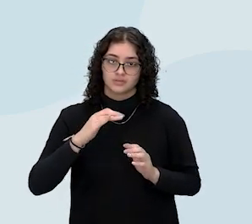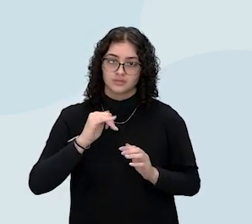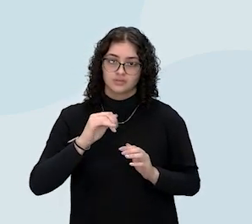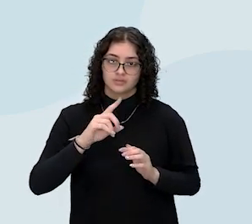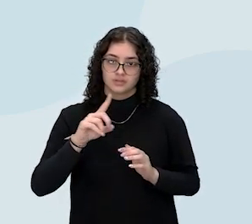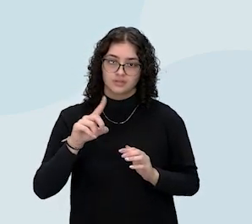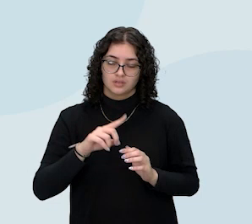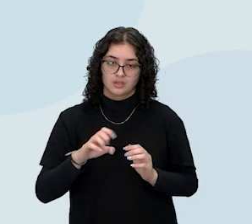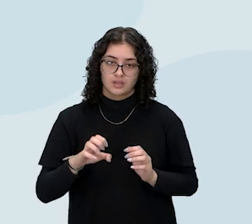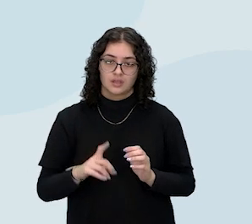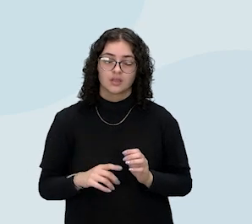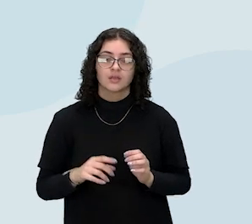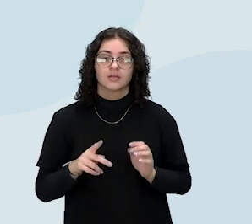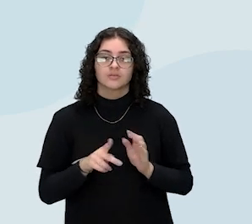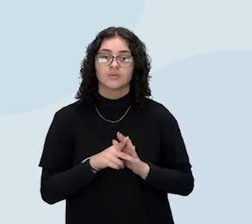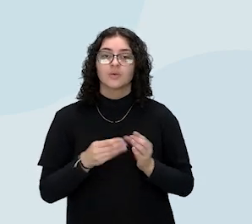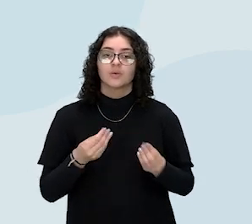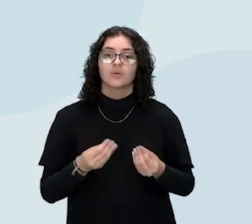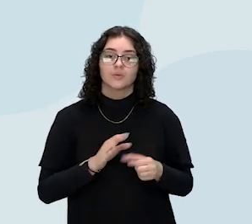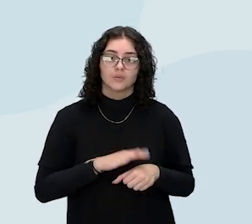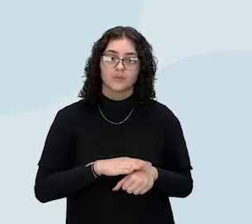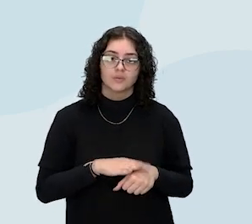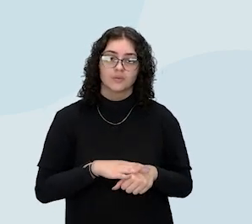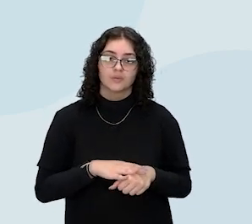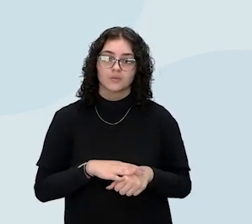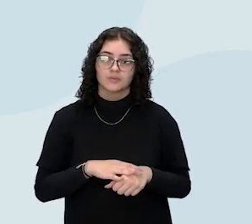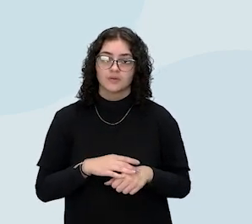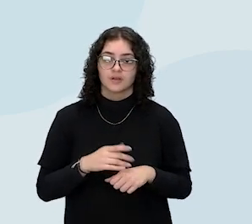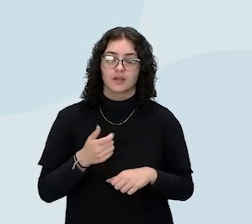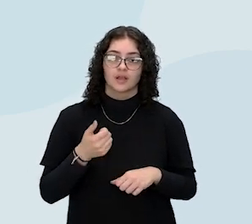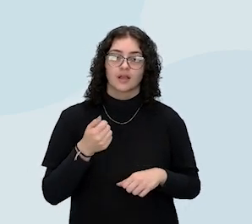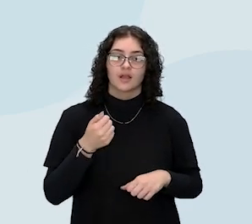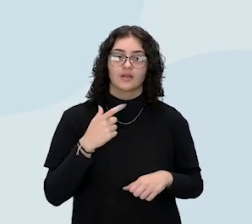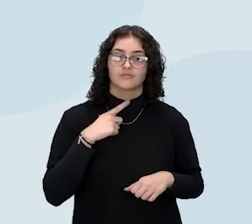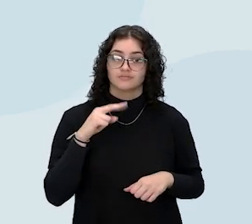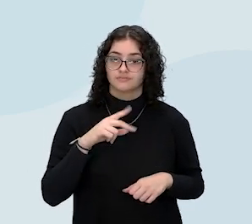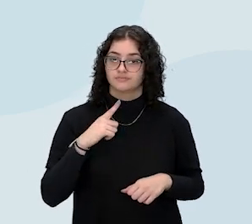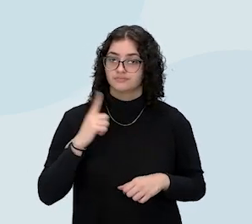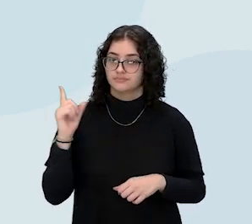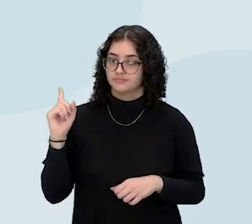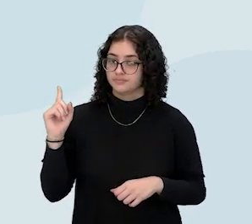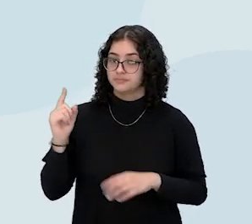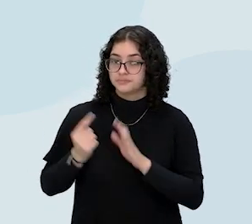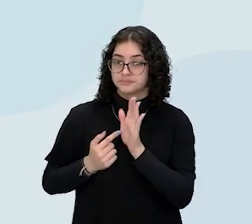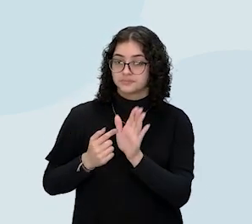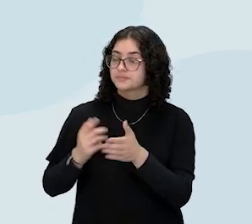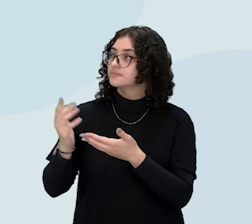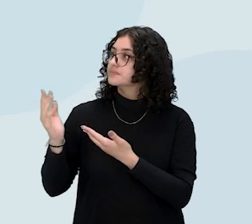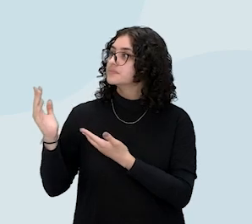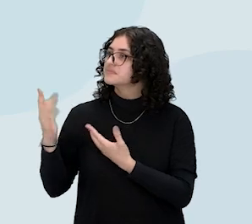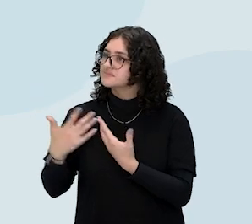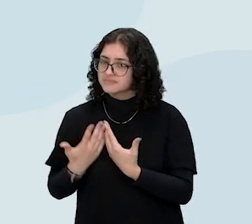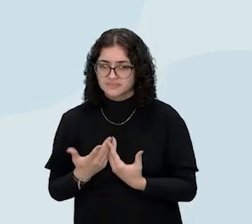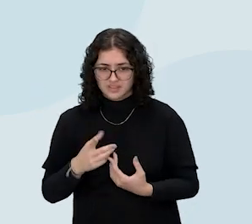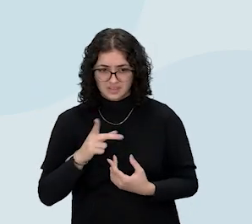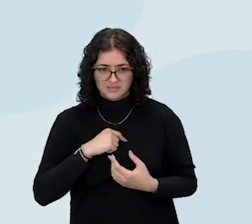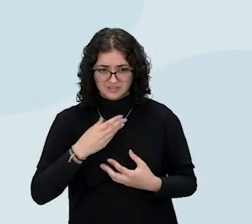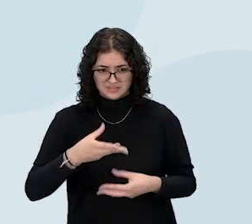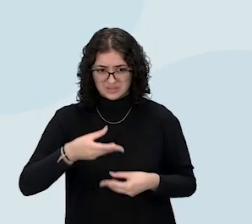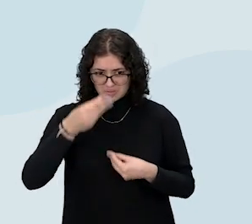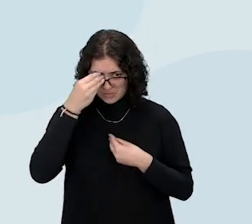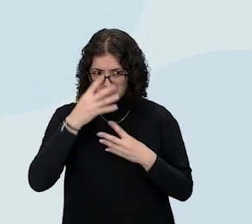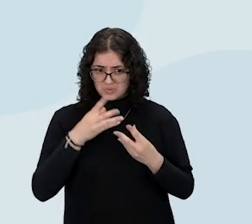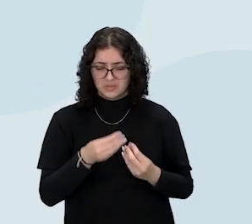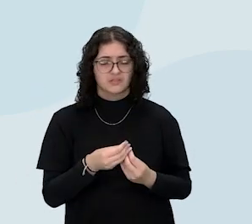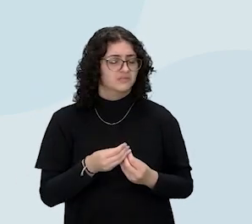formar complexos poliméricos, como o alumínio hexidratado, que está aparecendo para vocês aí. Nossa, Sumaya, precisa decorar tudo? Não,